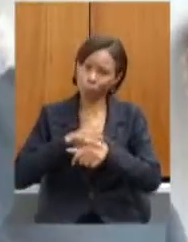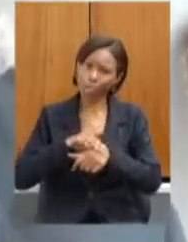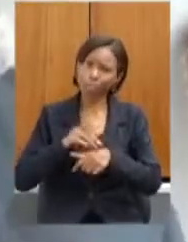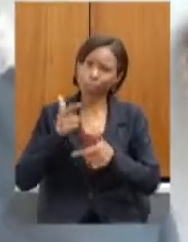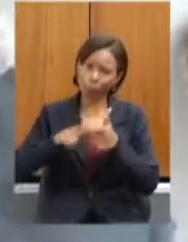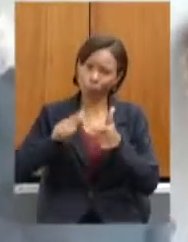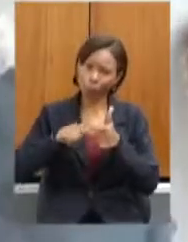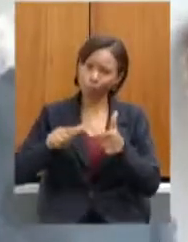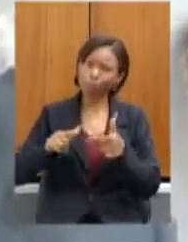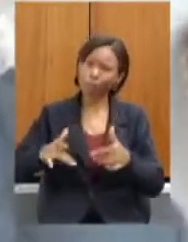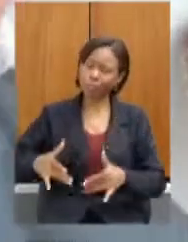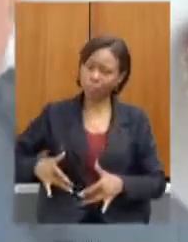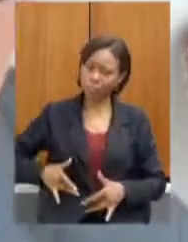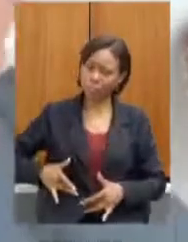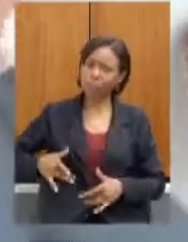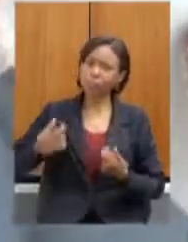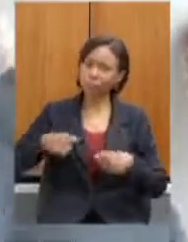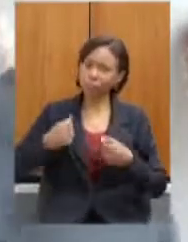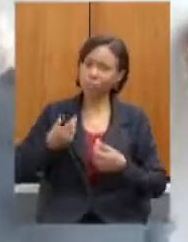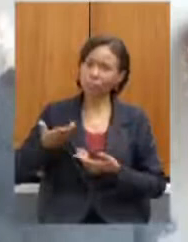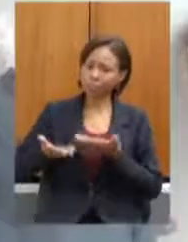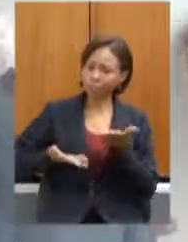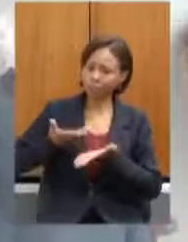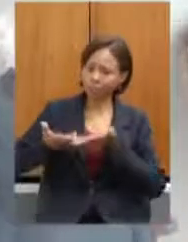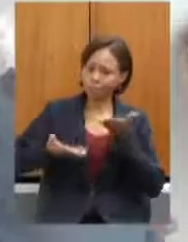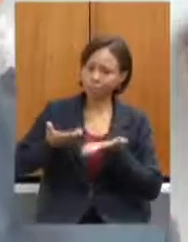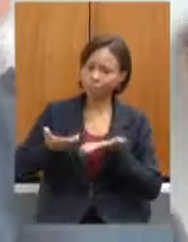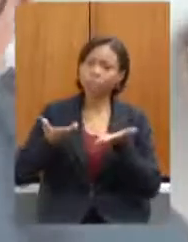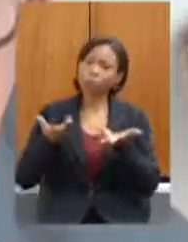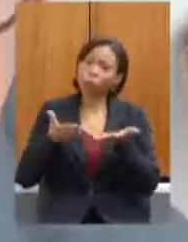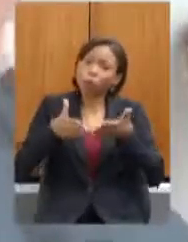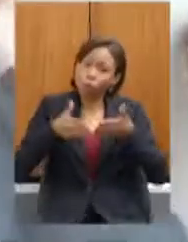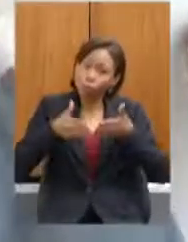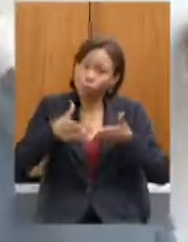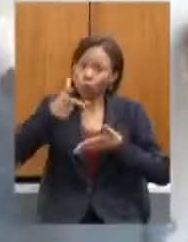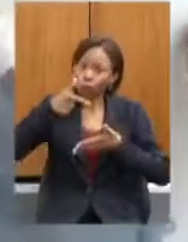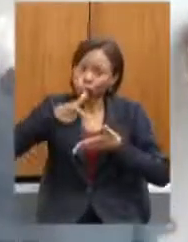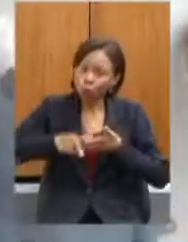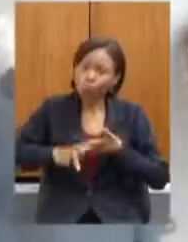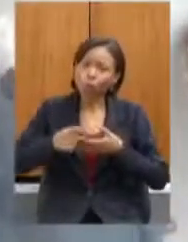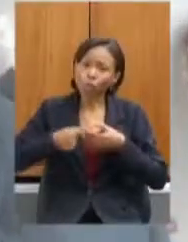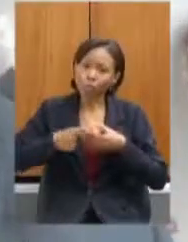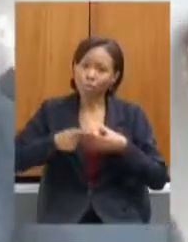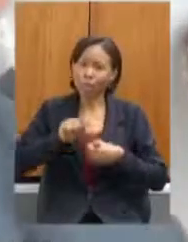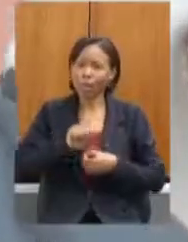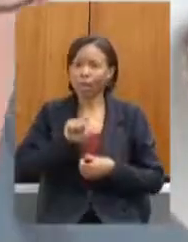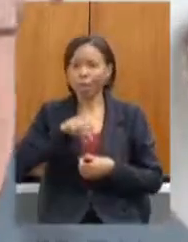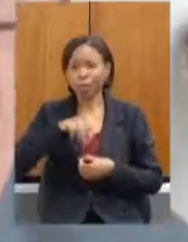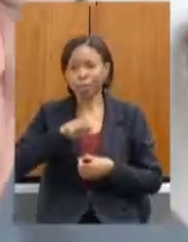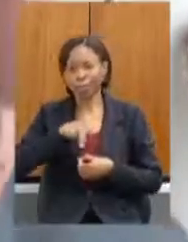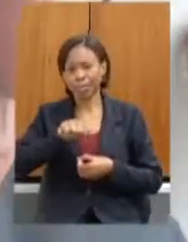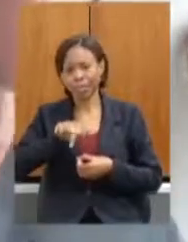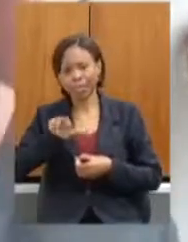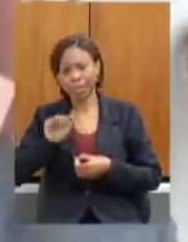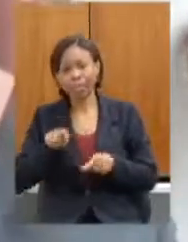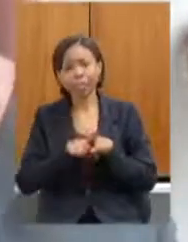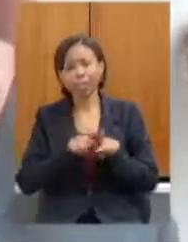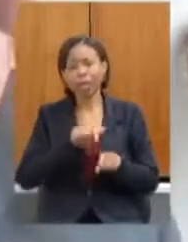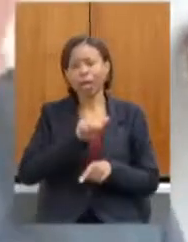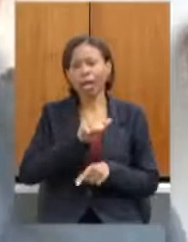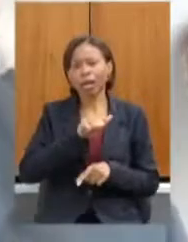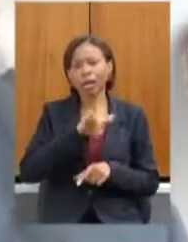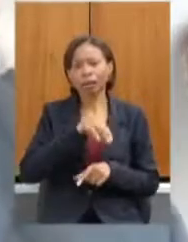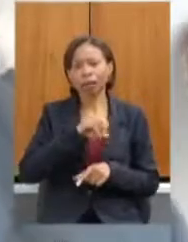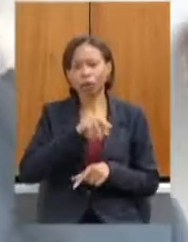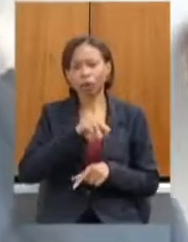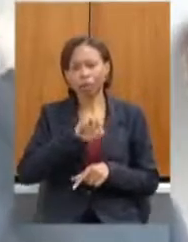hemodiálise então fica aí mais uma vez o pedido em relação hemodiálise de Almenara a relação ao diálise de Aimorés no bairro